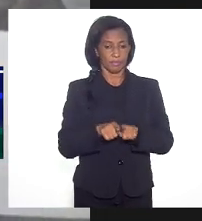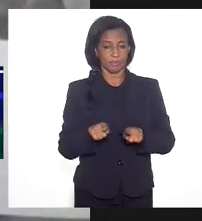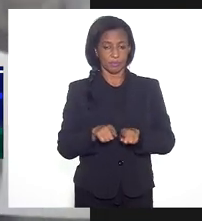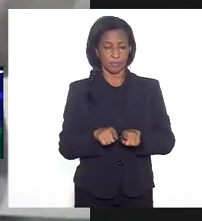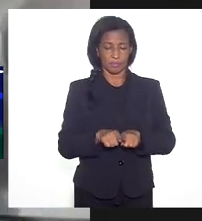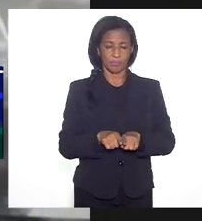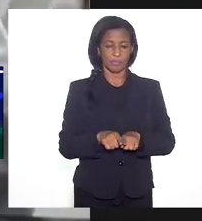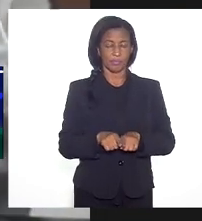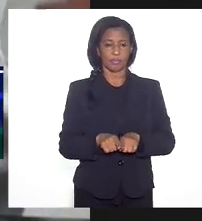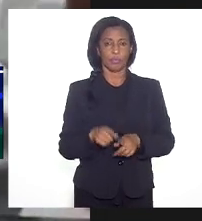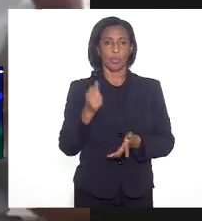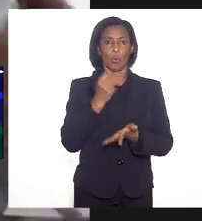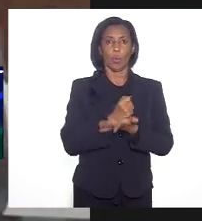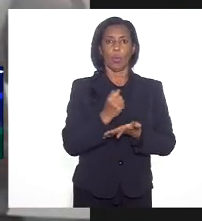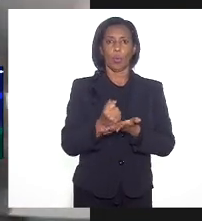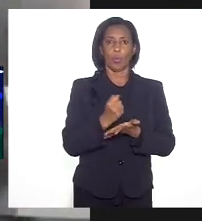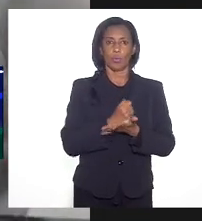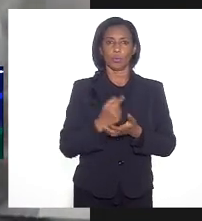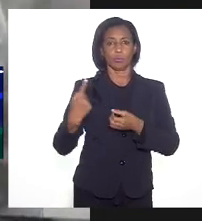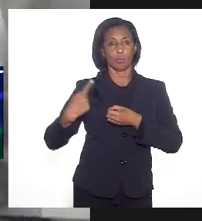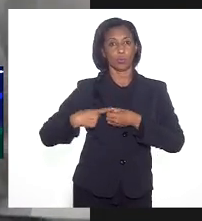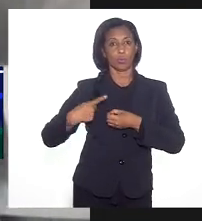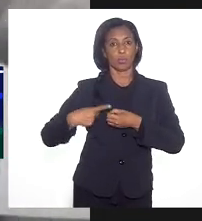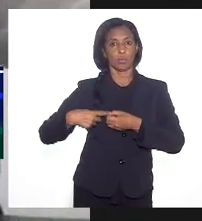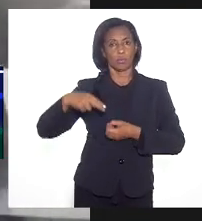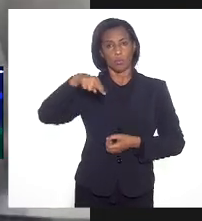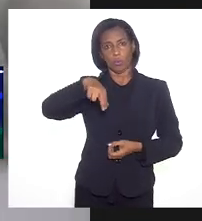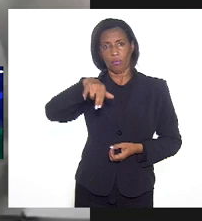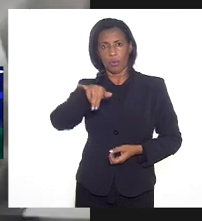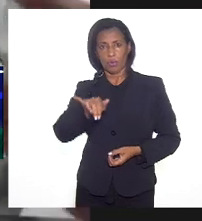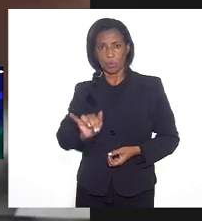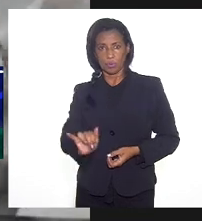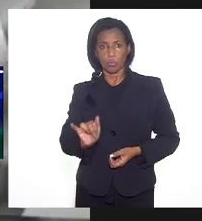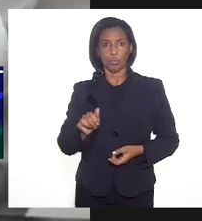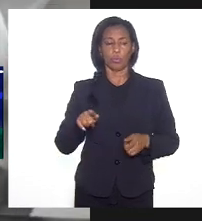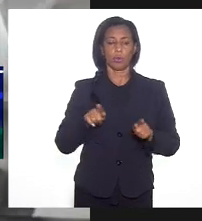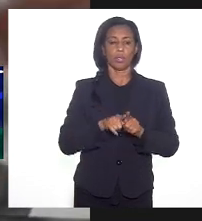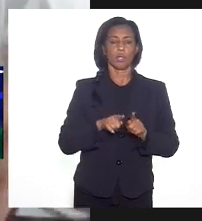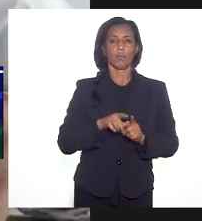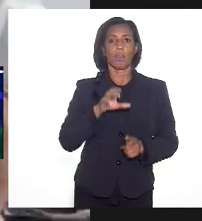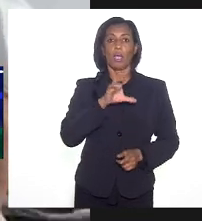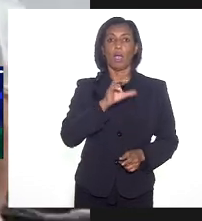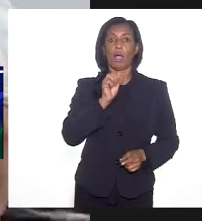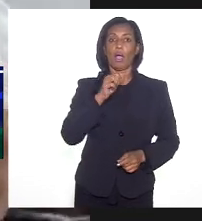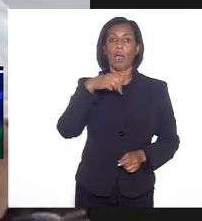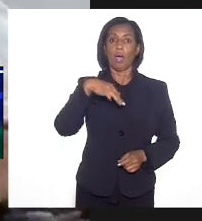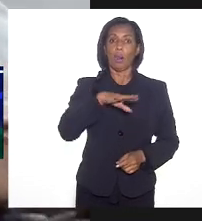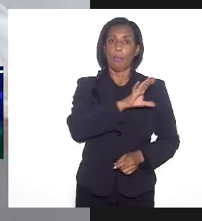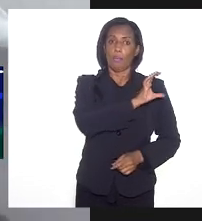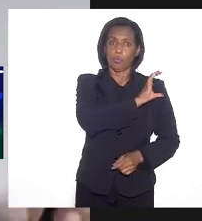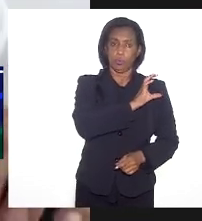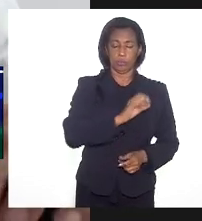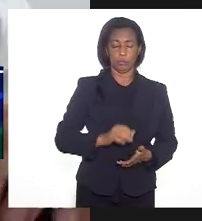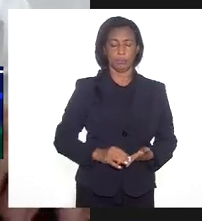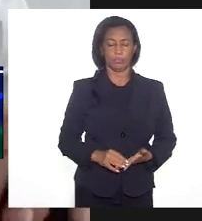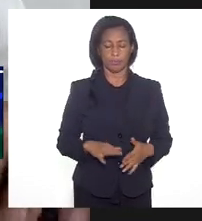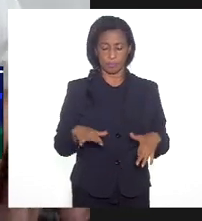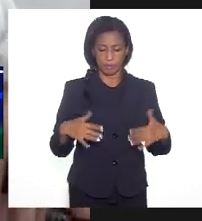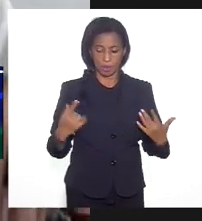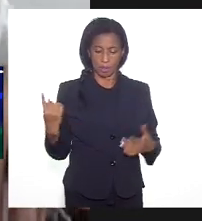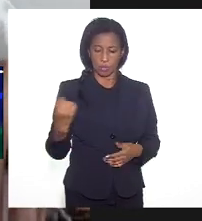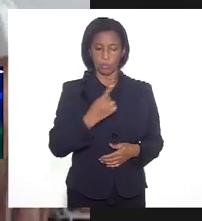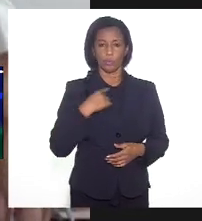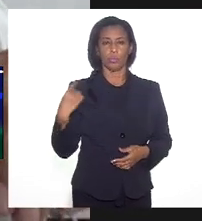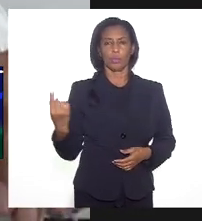o contrato com o município de Nova Iguaçu e com o município de Campos né senhor presidente então nós